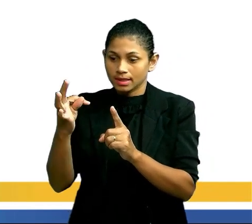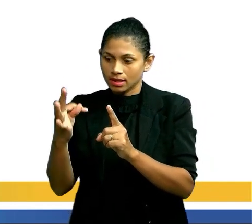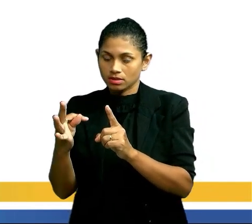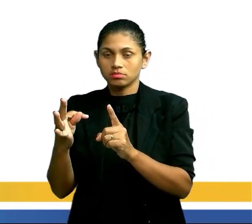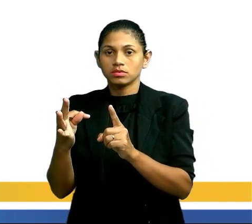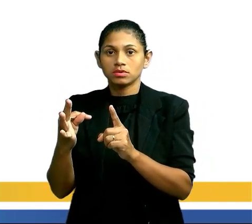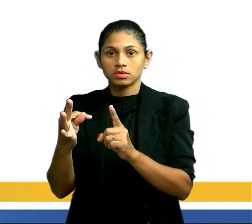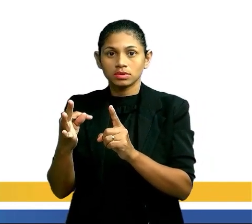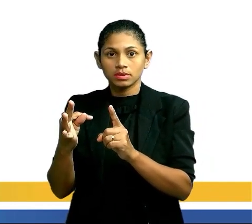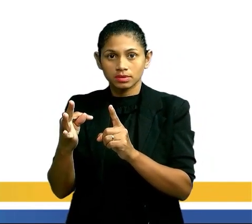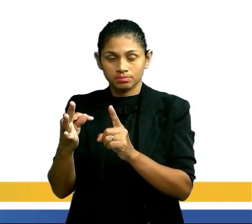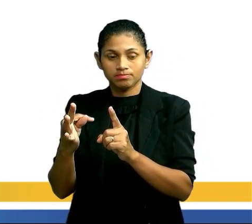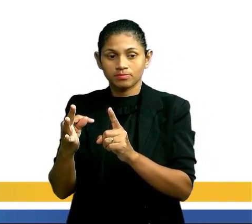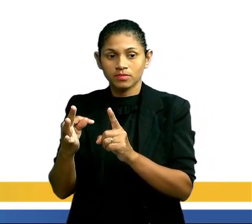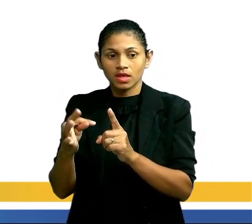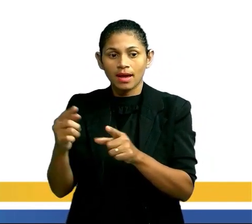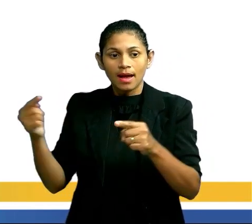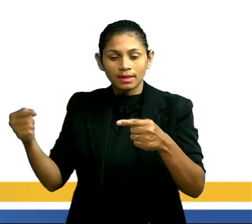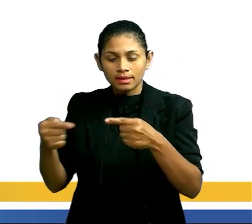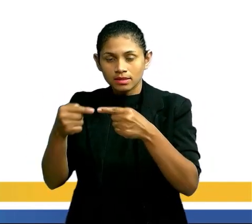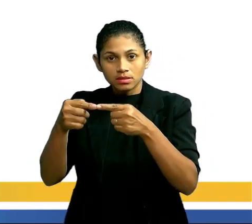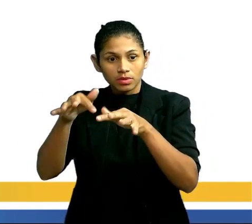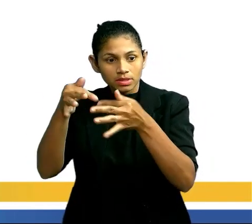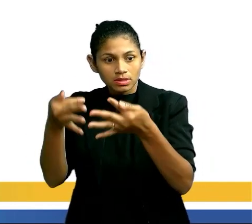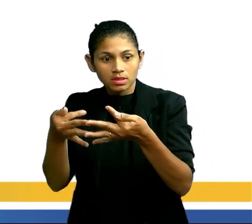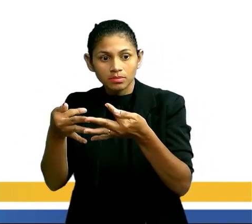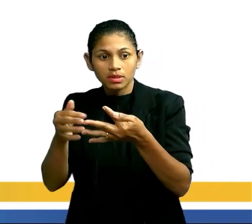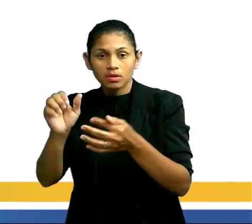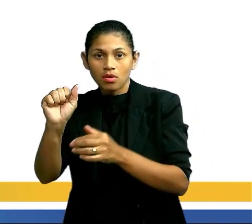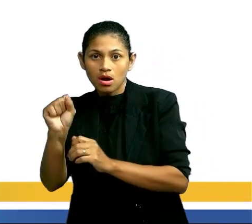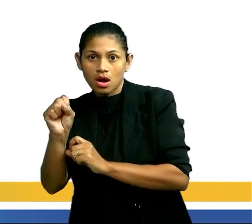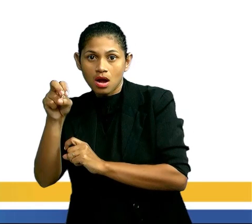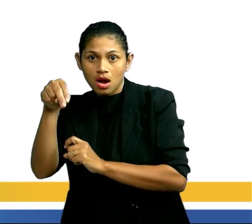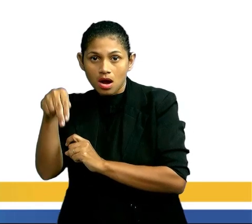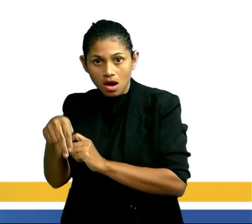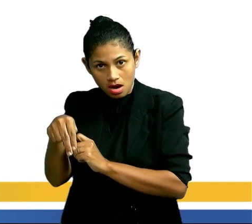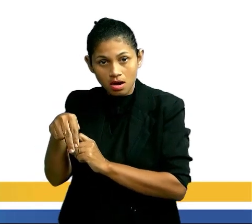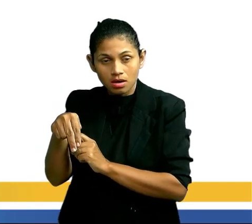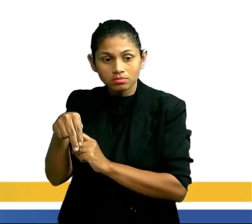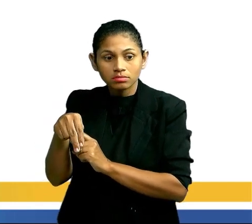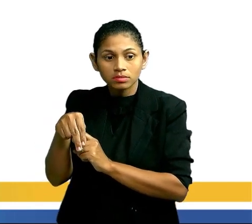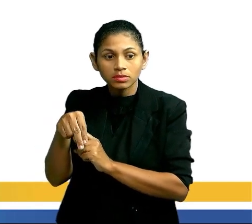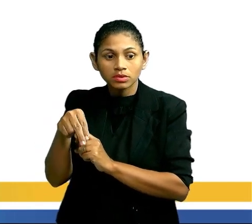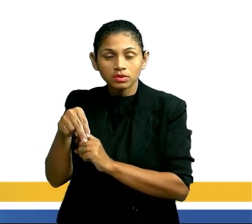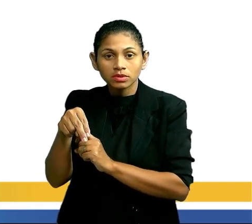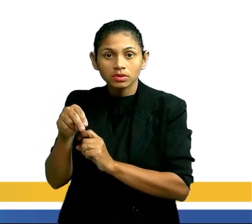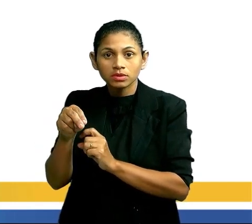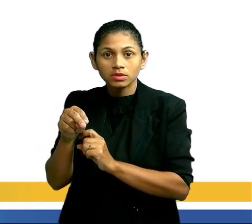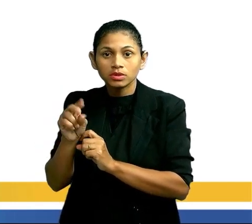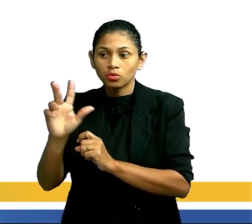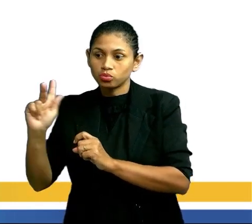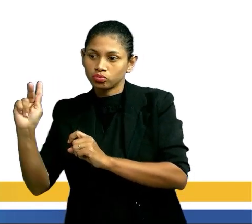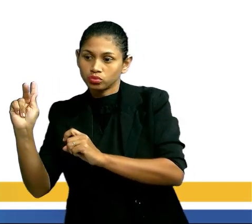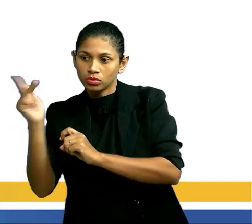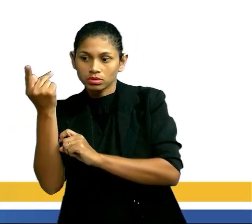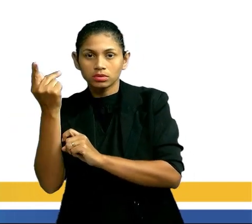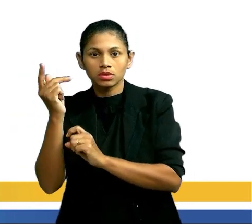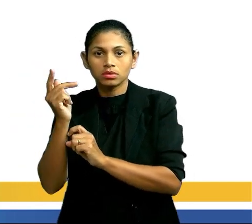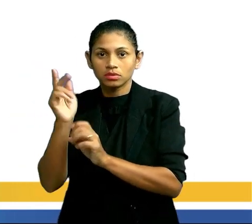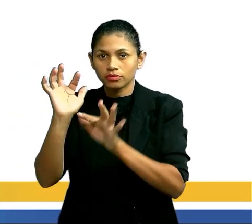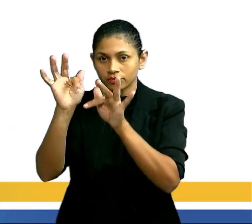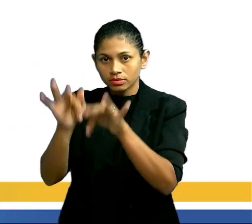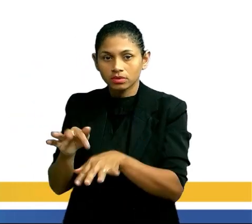ter um metoxietano, ok? Seguindo aí, eu tenho ali, ó, éteres simétricos, então eu tenho